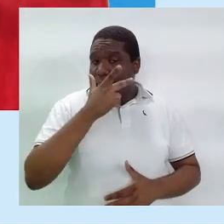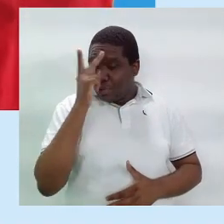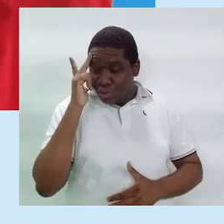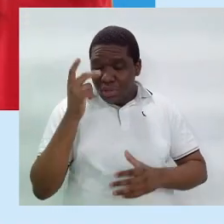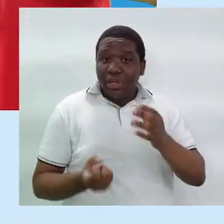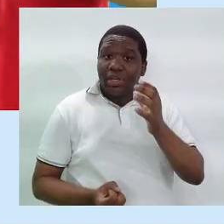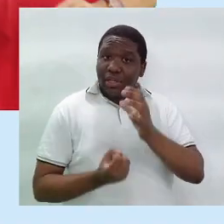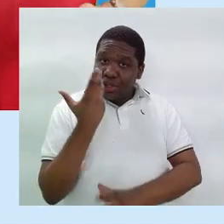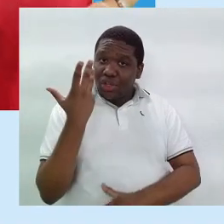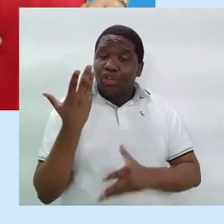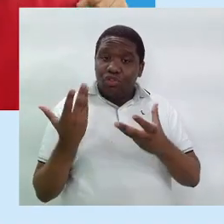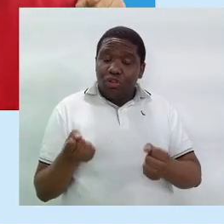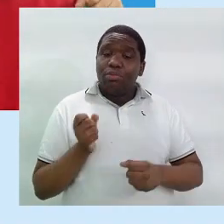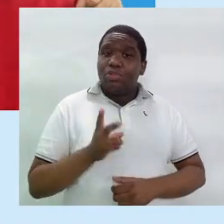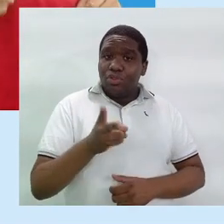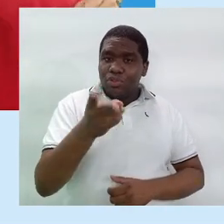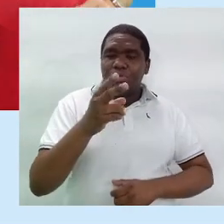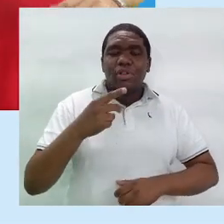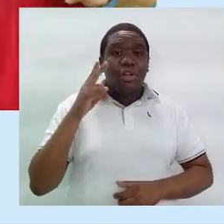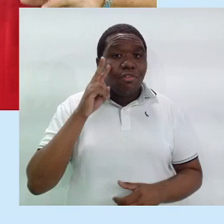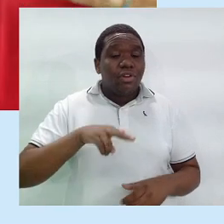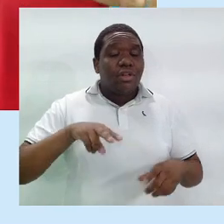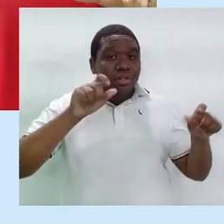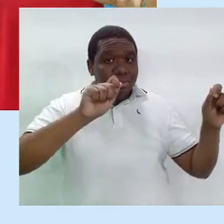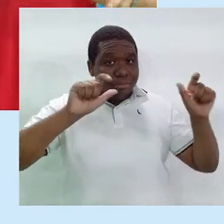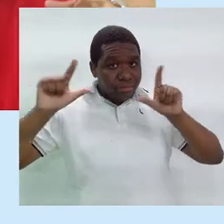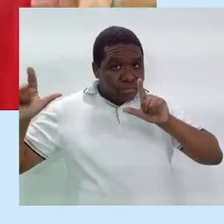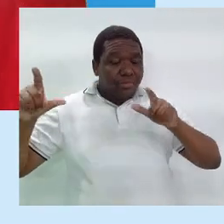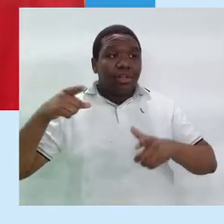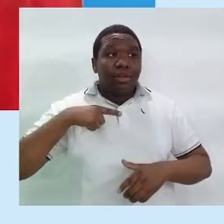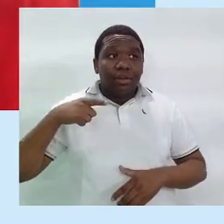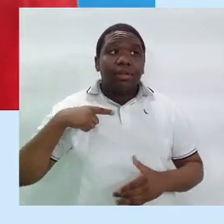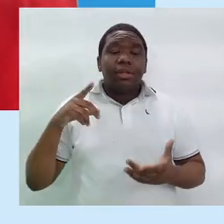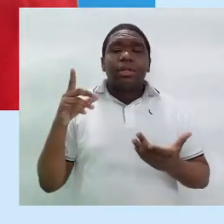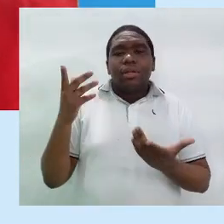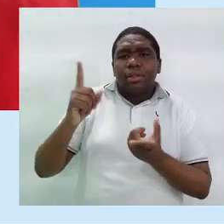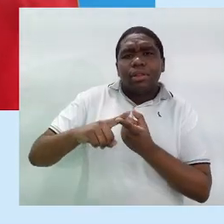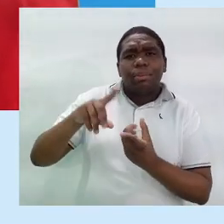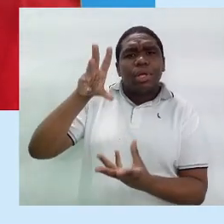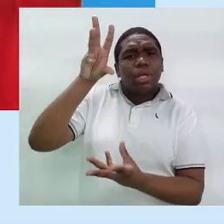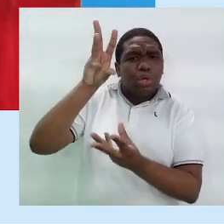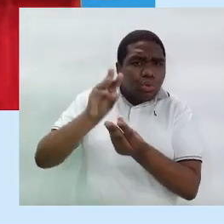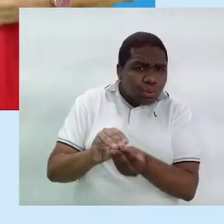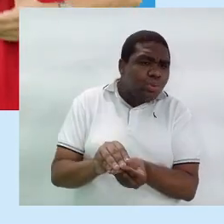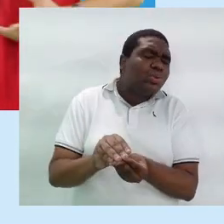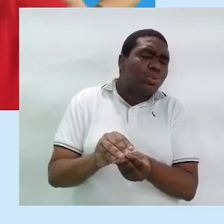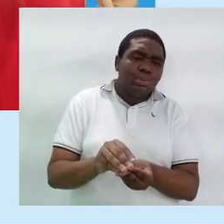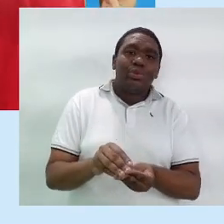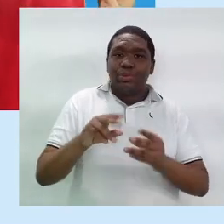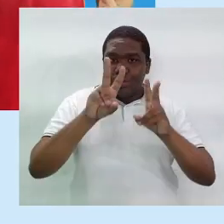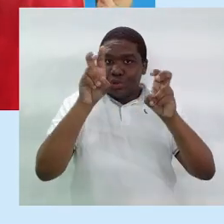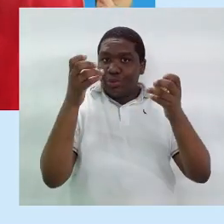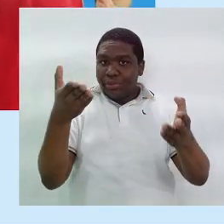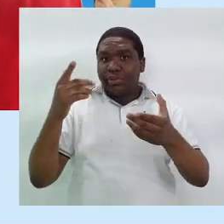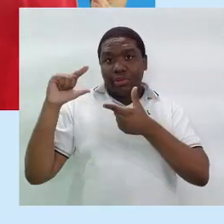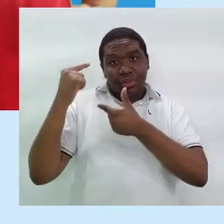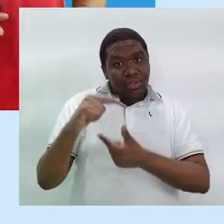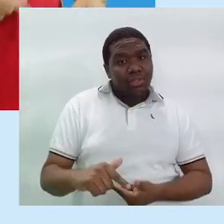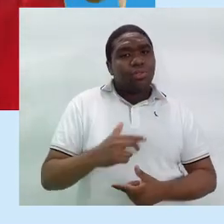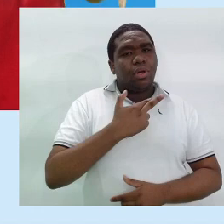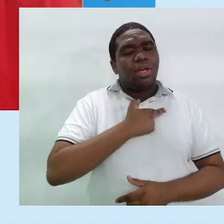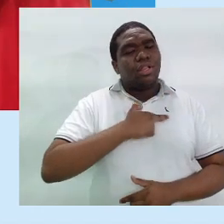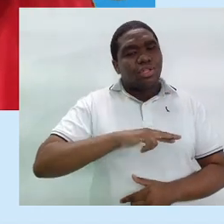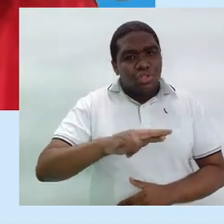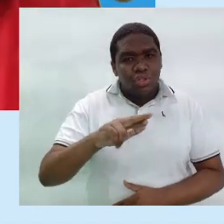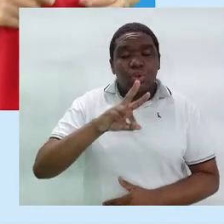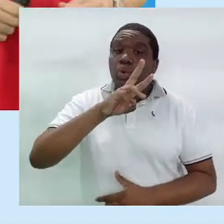fundador. Vamos adiante. Aqui na tela temos ainda uma pequena síntese sobre essa tradição religiosa.